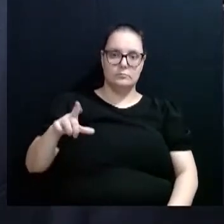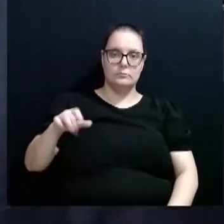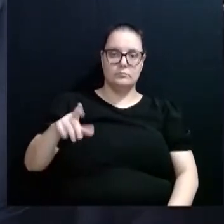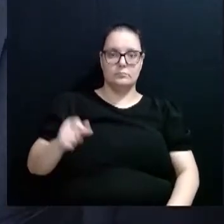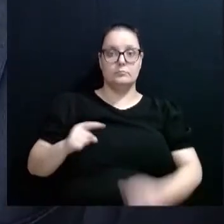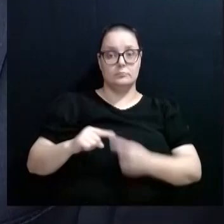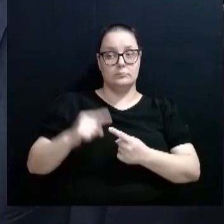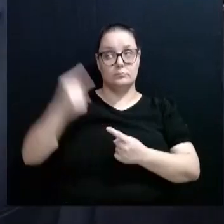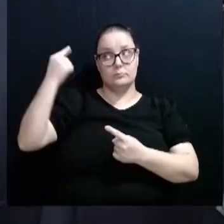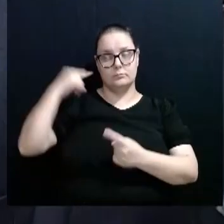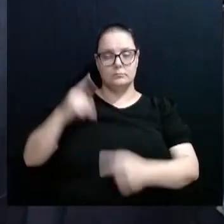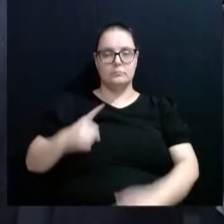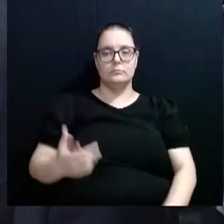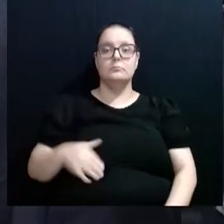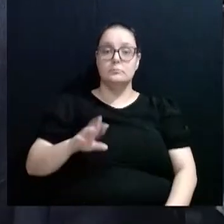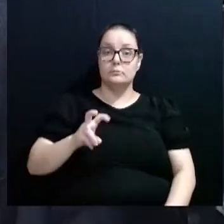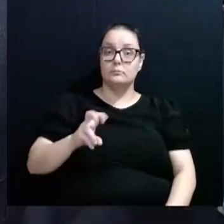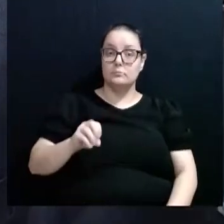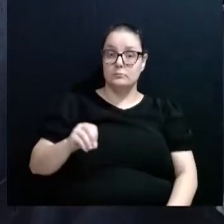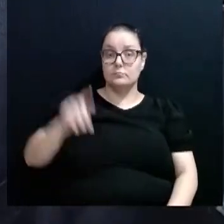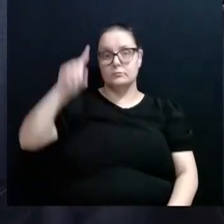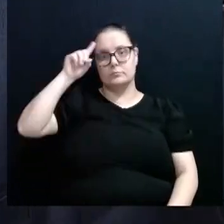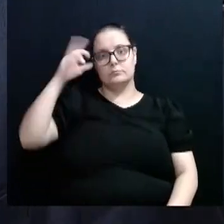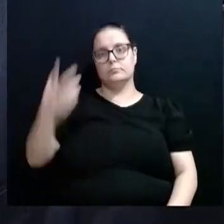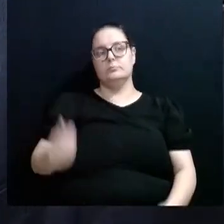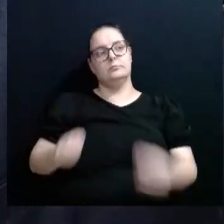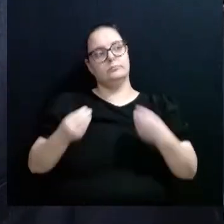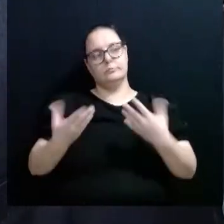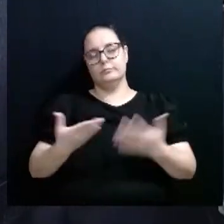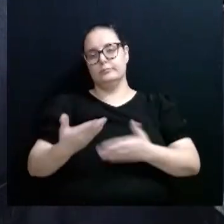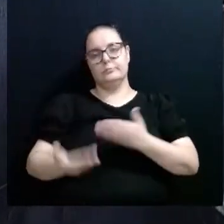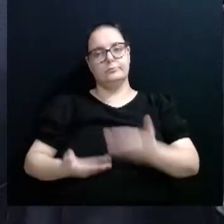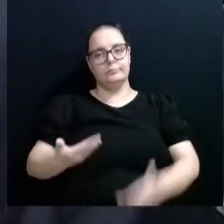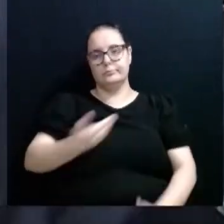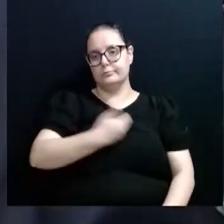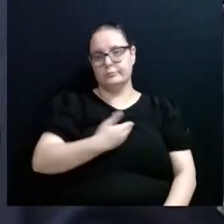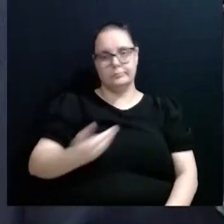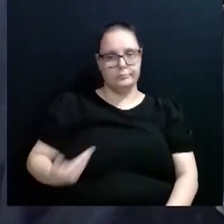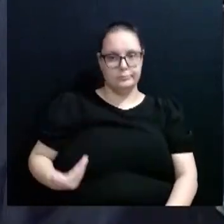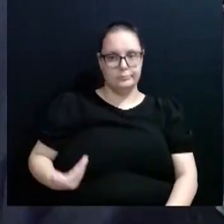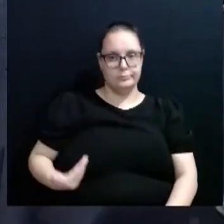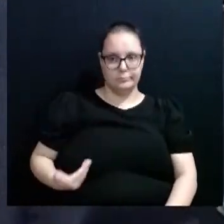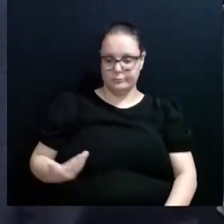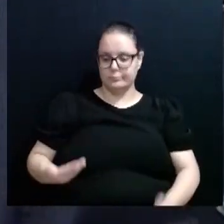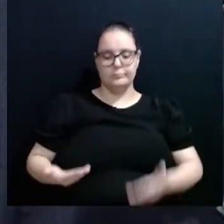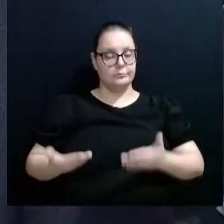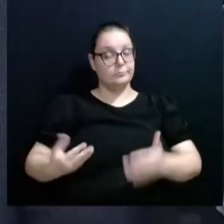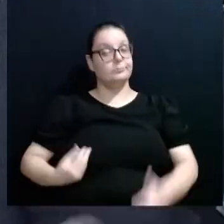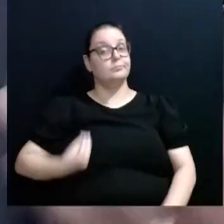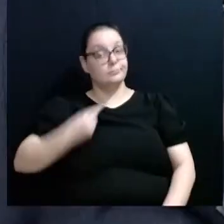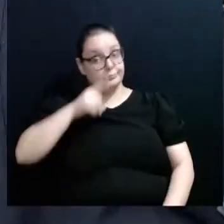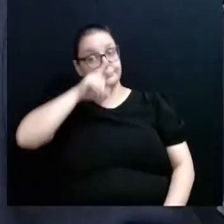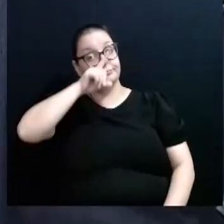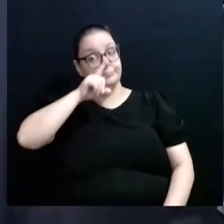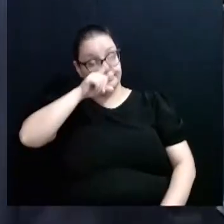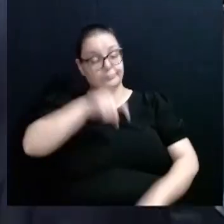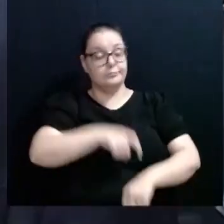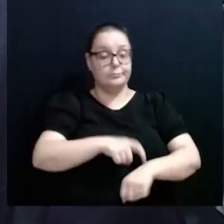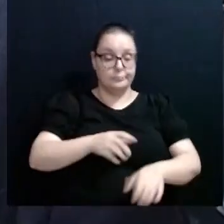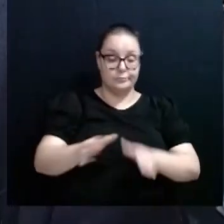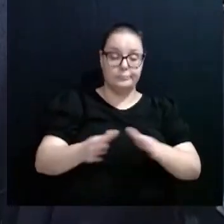mais de 500 dias, né? Não é possível que os servidores públicos que colocaram sua vida em risco durante a pandemia, como os